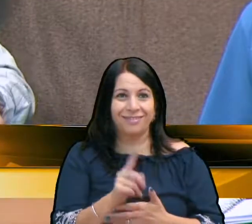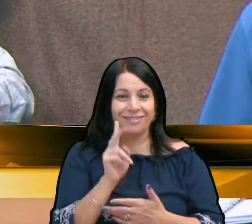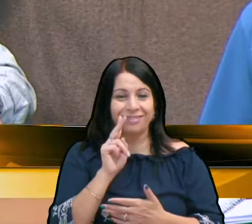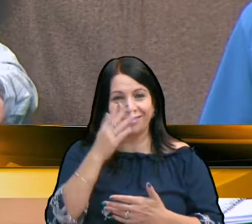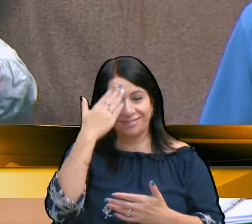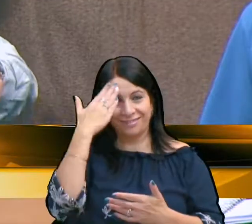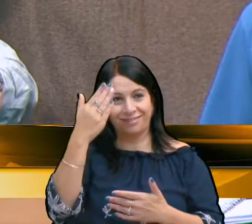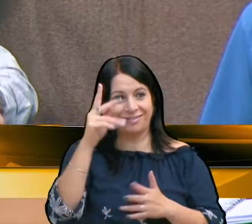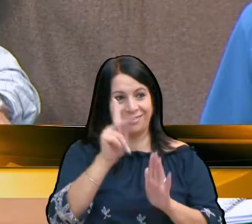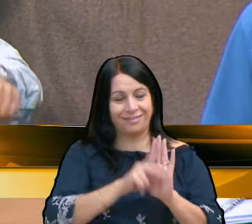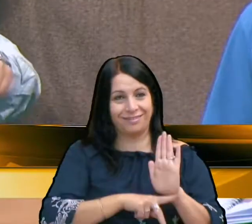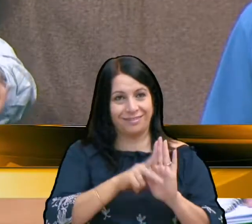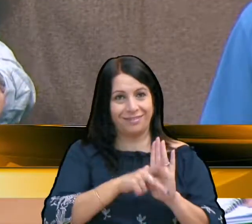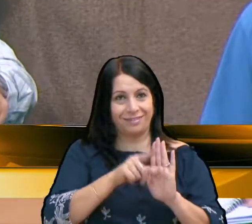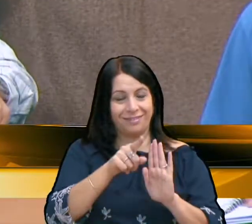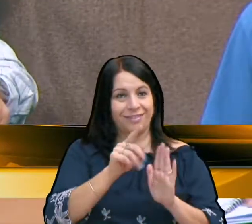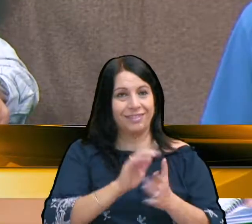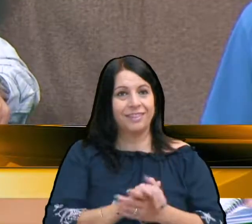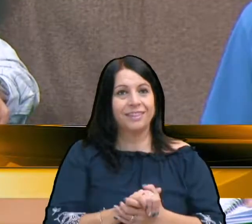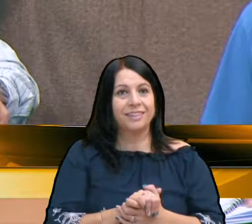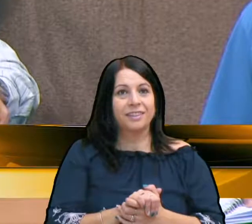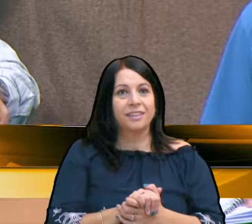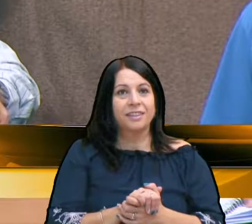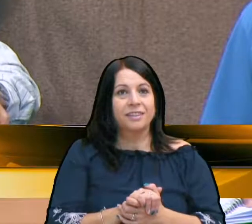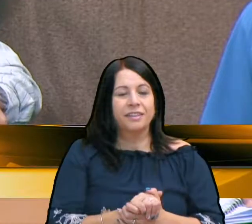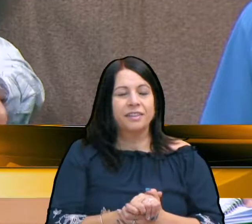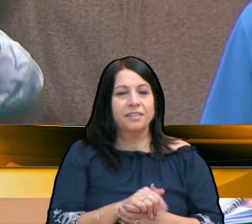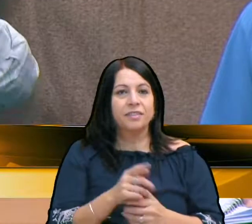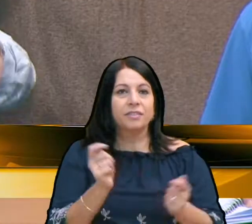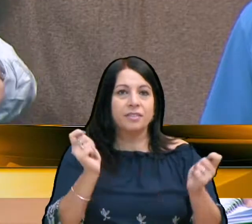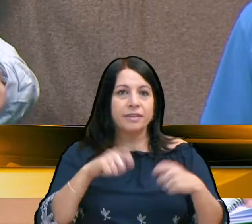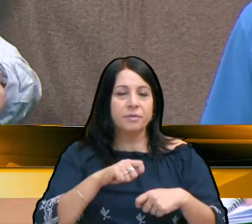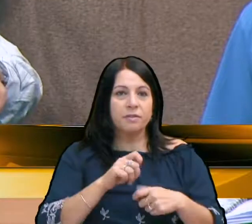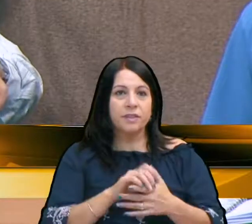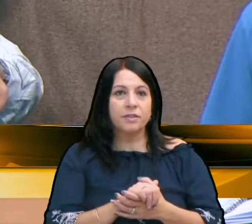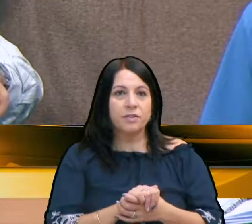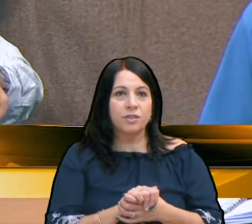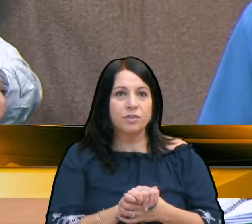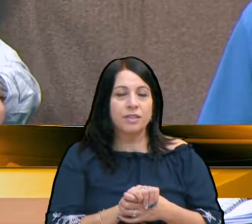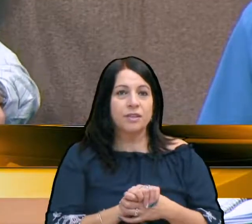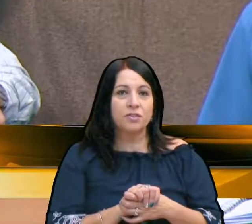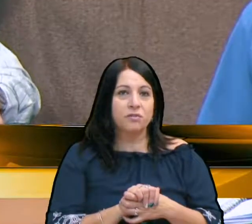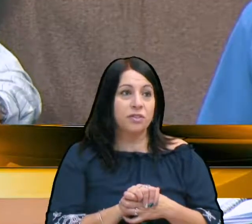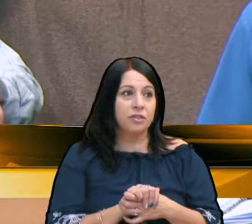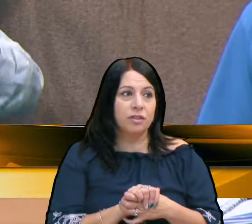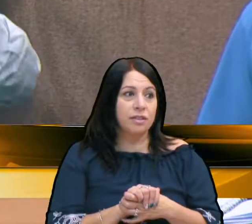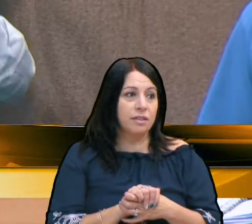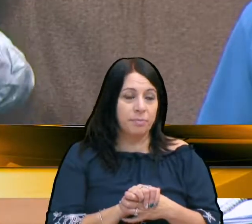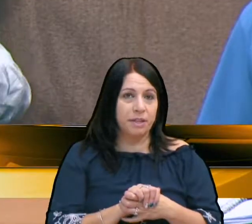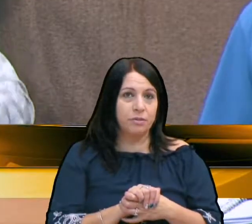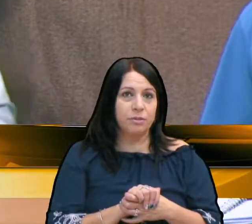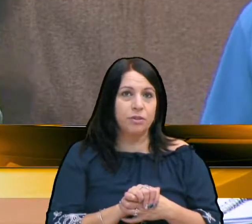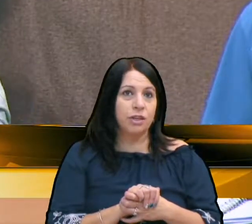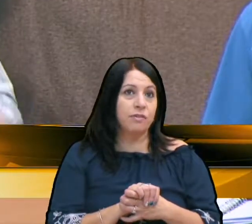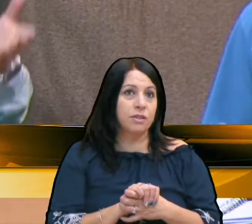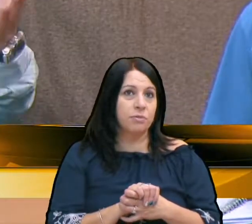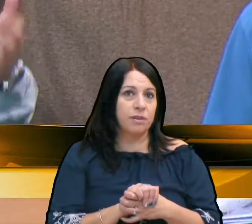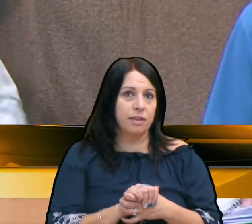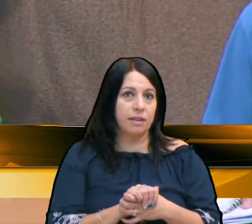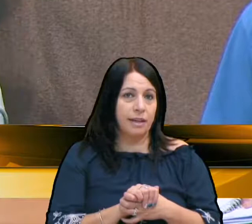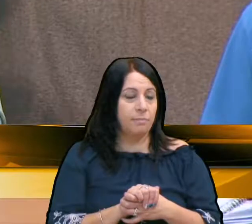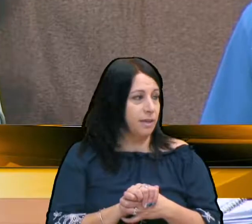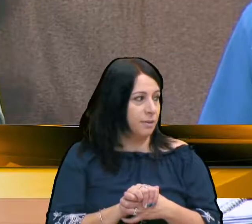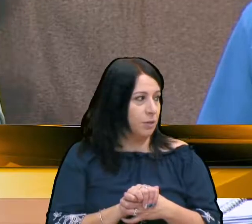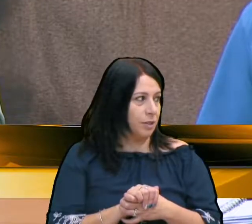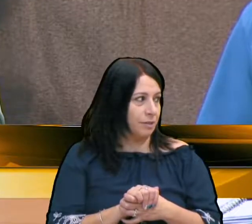desse seu projeto também vai ser maior, porque o município tem uma capacidade maior de ser gestado e ser fiscalizado pelas pessoas.